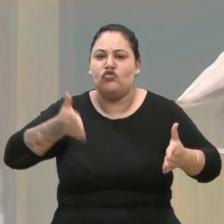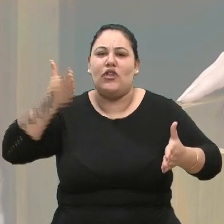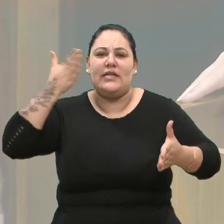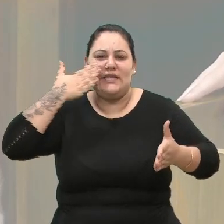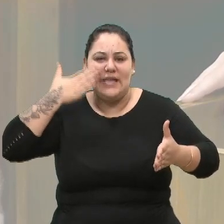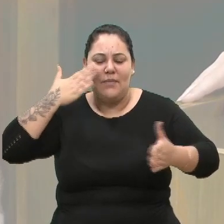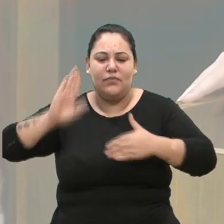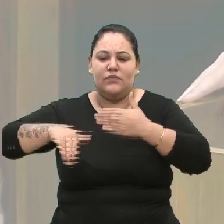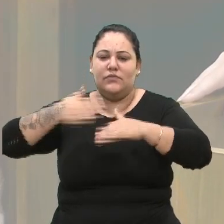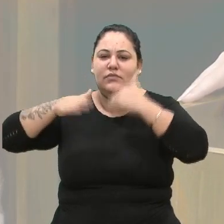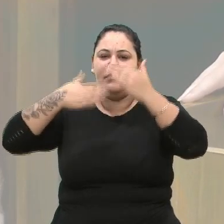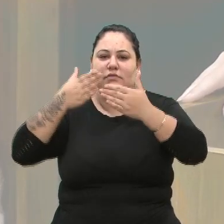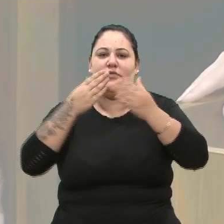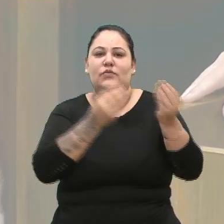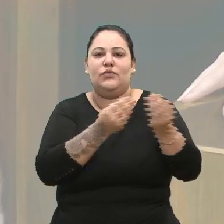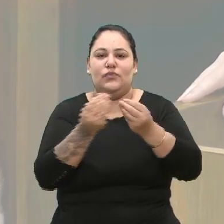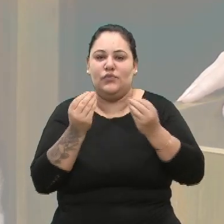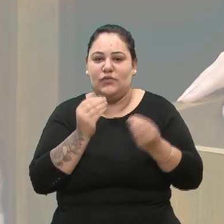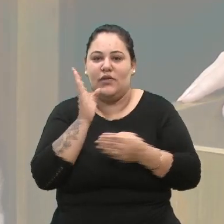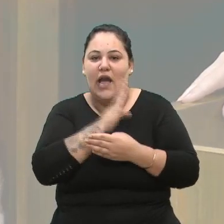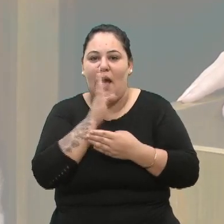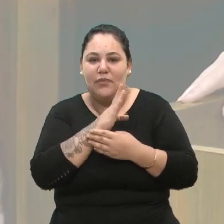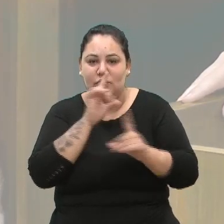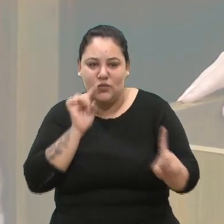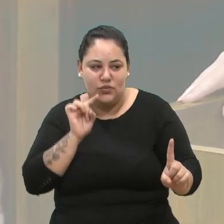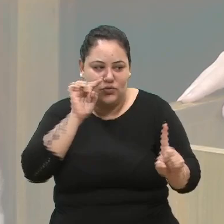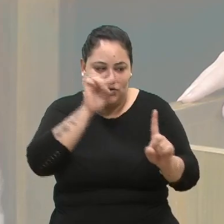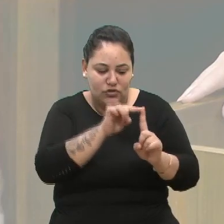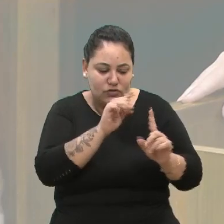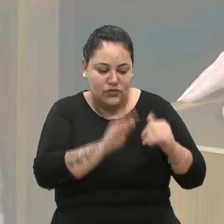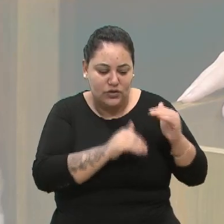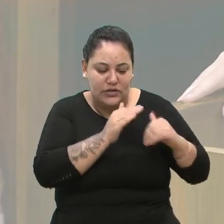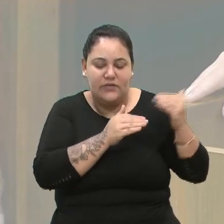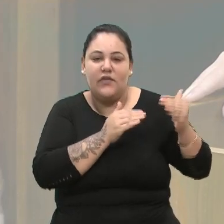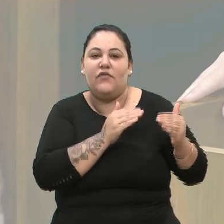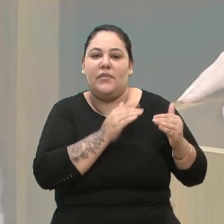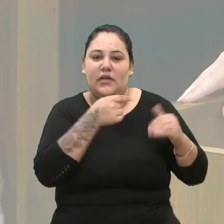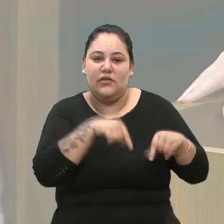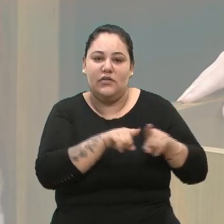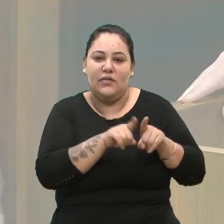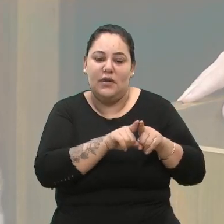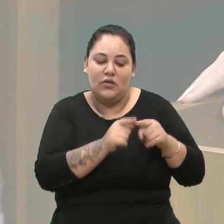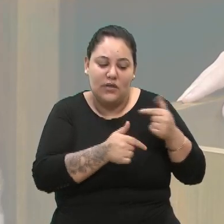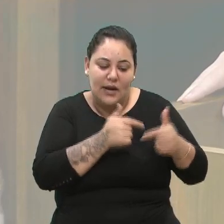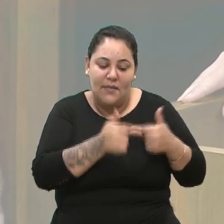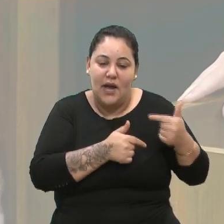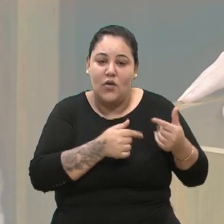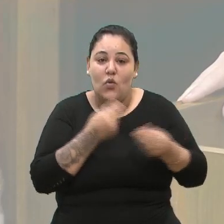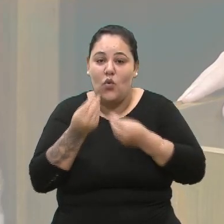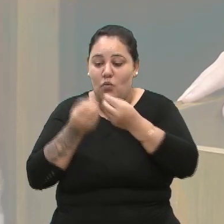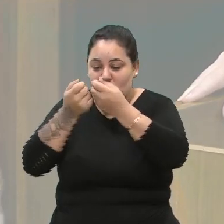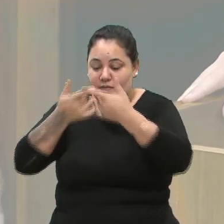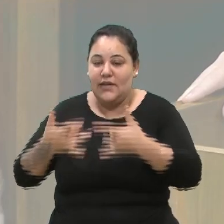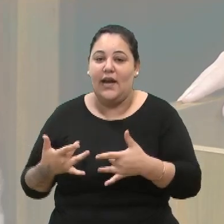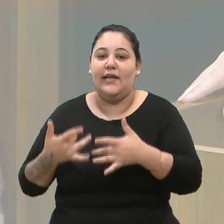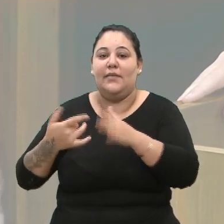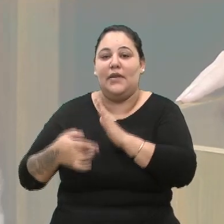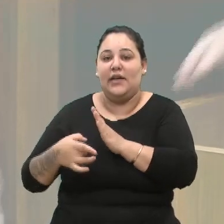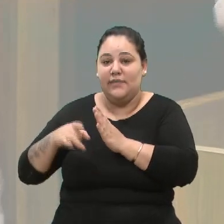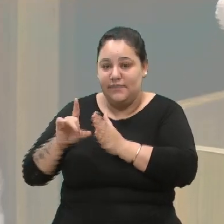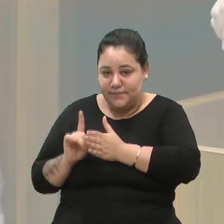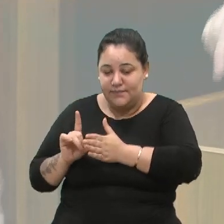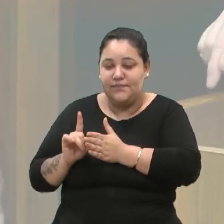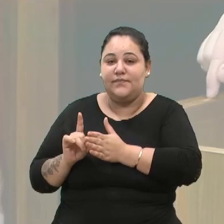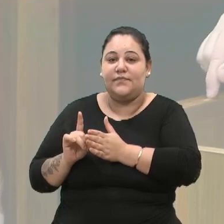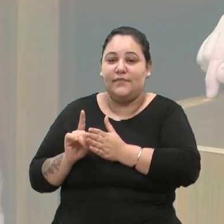frente, visando o desenvolvimento dessa companhia que, como eu falei anteriormente, presta